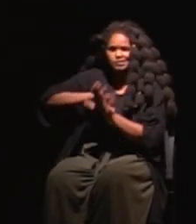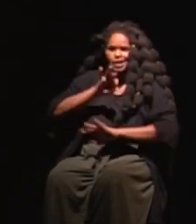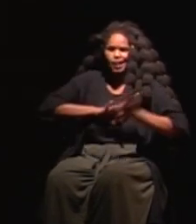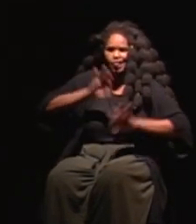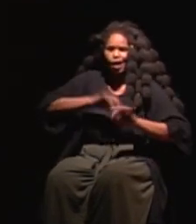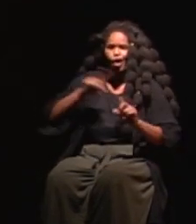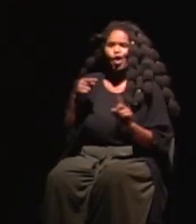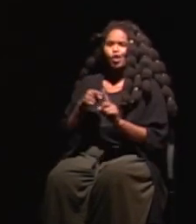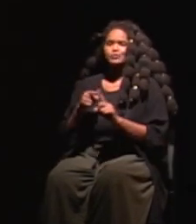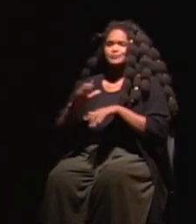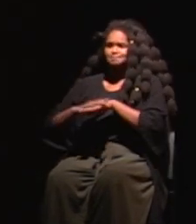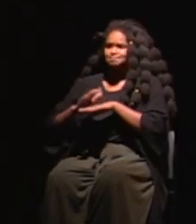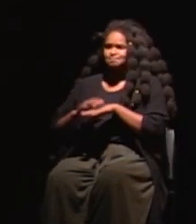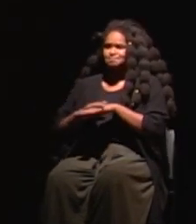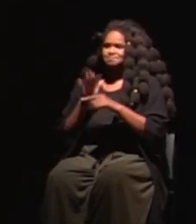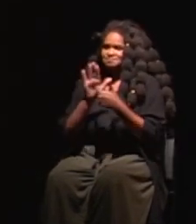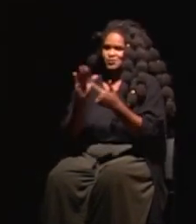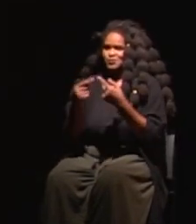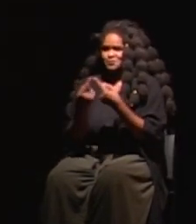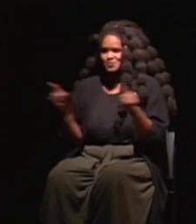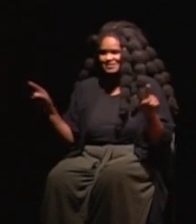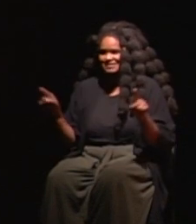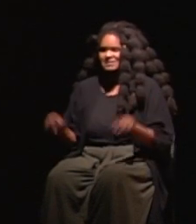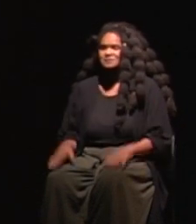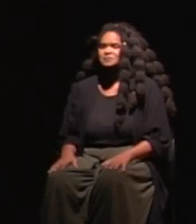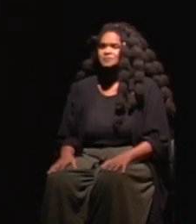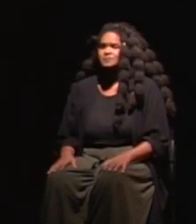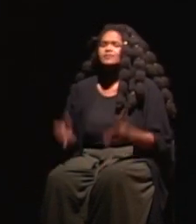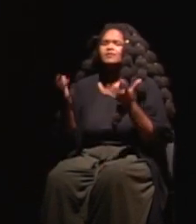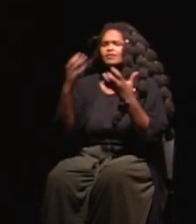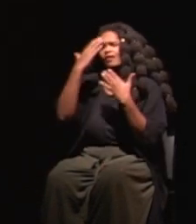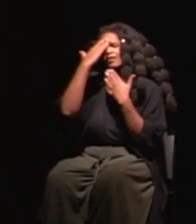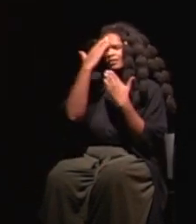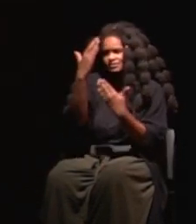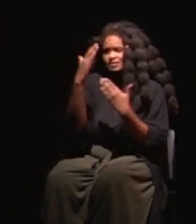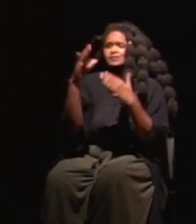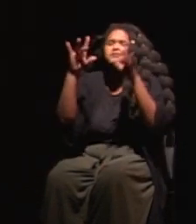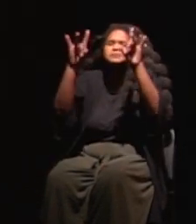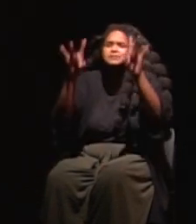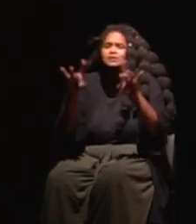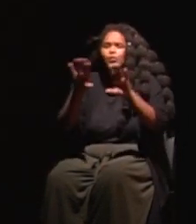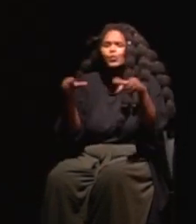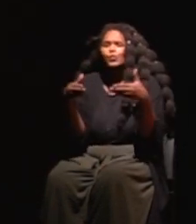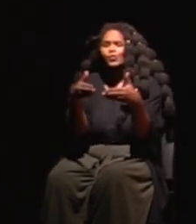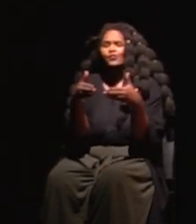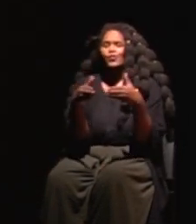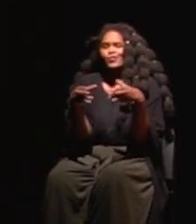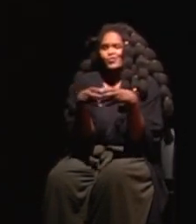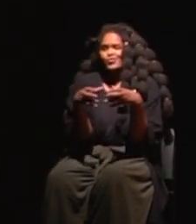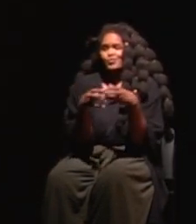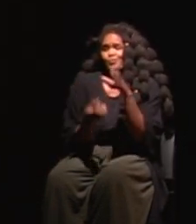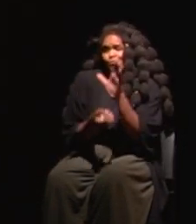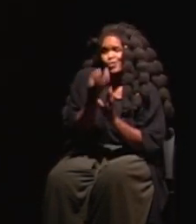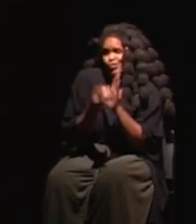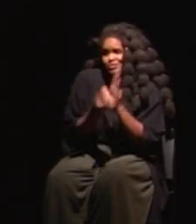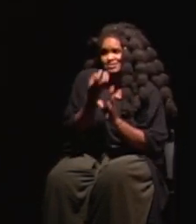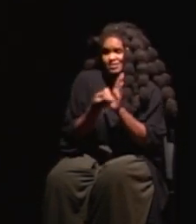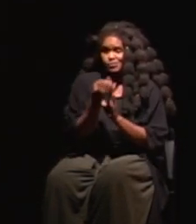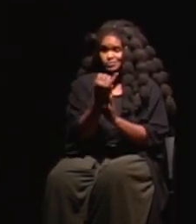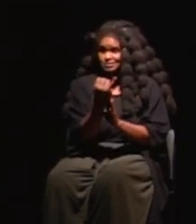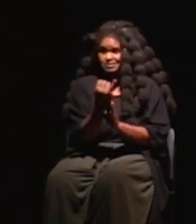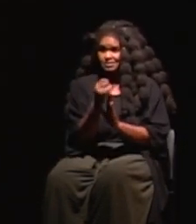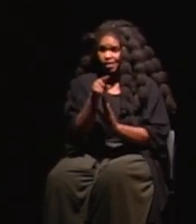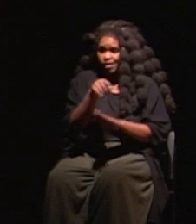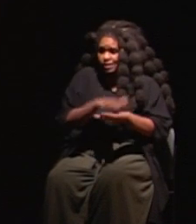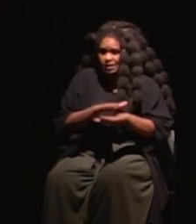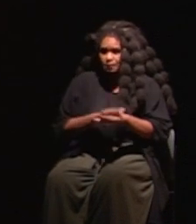que aconteça essa exposição, né? Gostaria de agradecer especialmente a equipe de produção, que sem ela realmente,